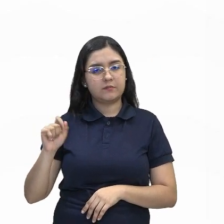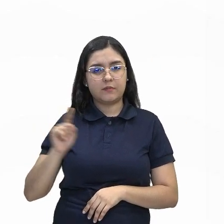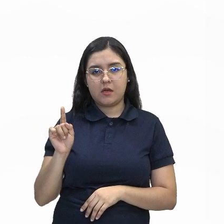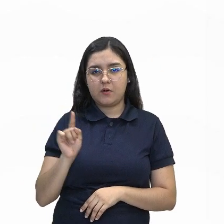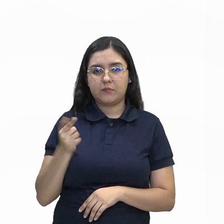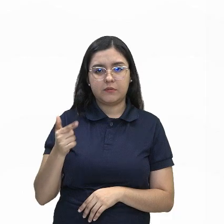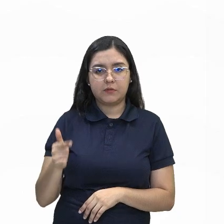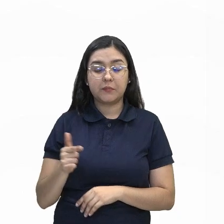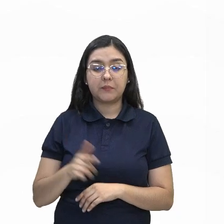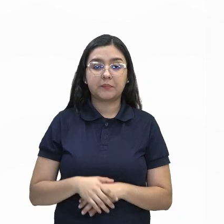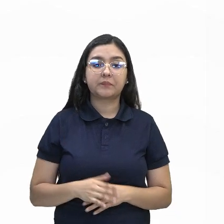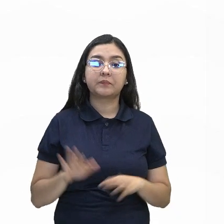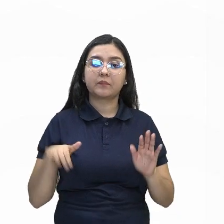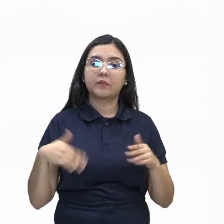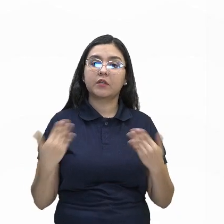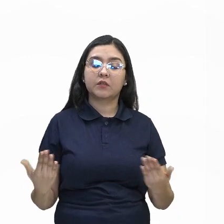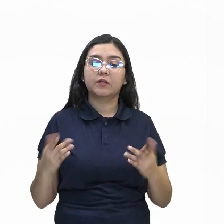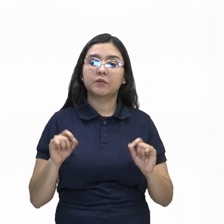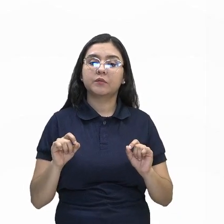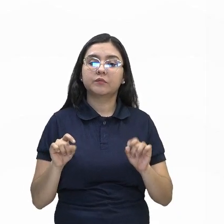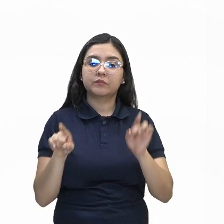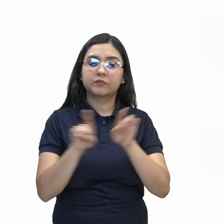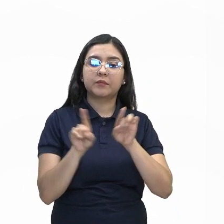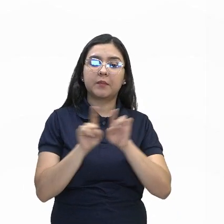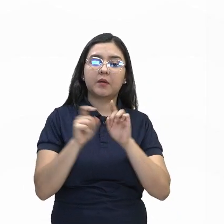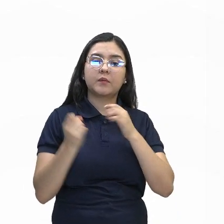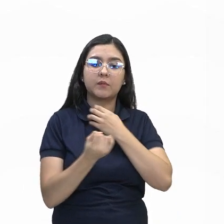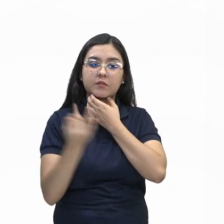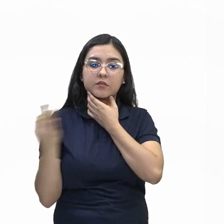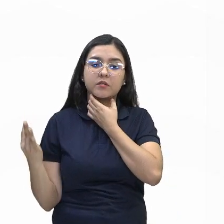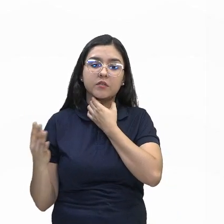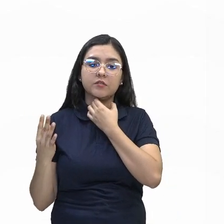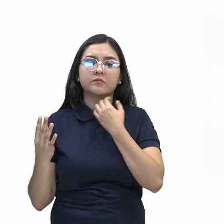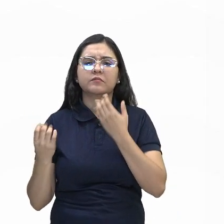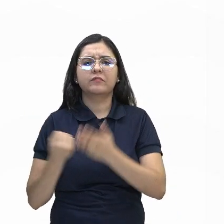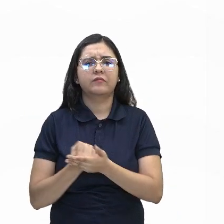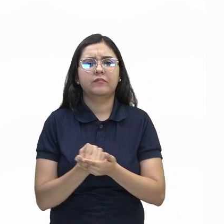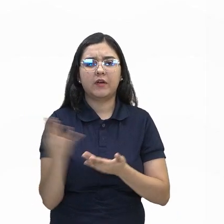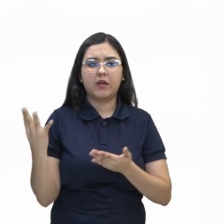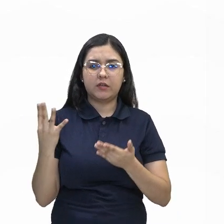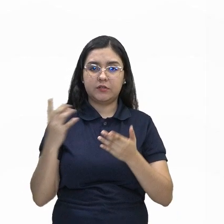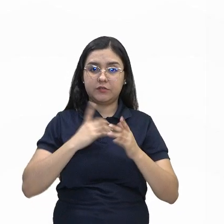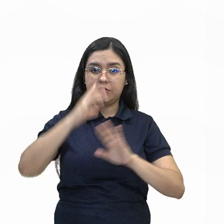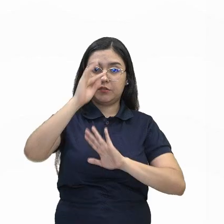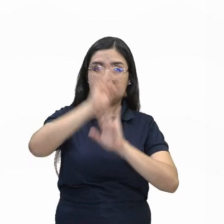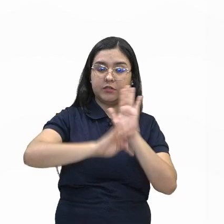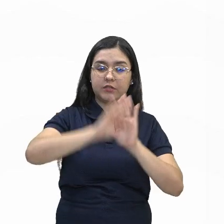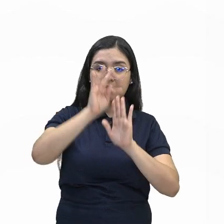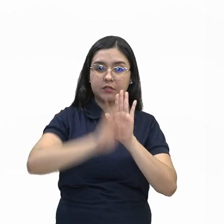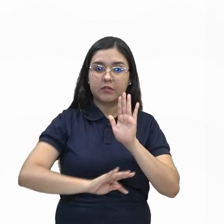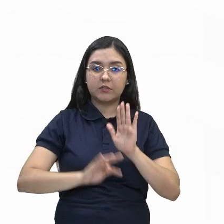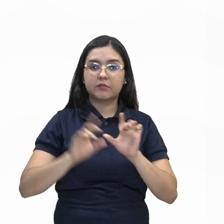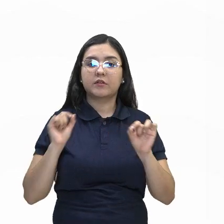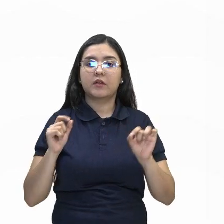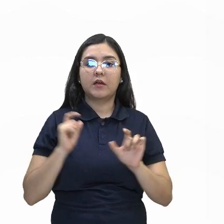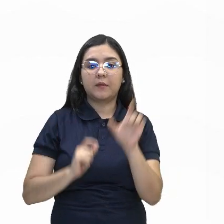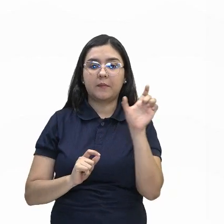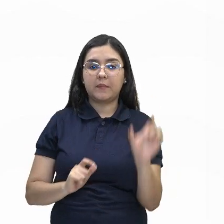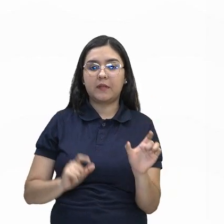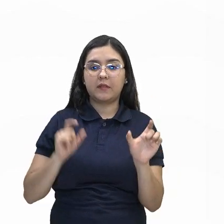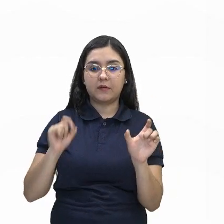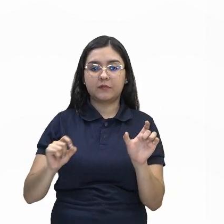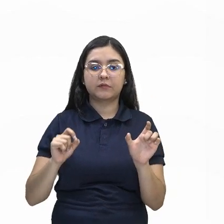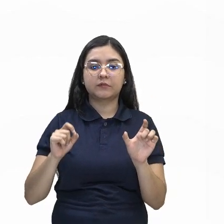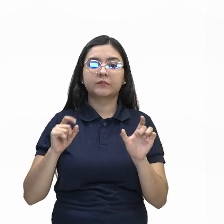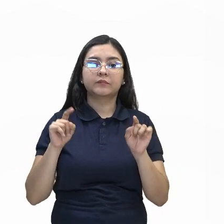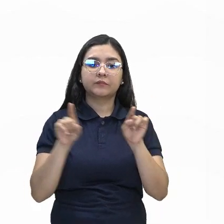tá? Então ele inclui uma quantidade vasta de textos, né? Que incluem a palavrinha novels, não é